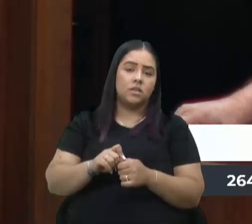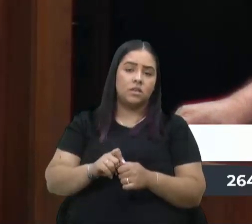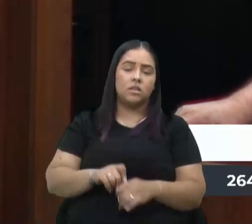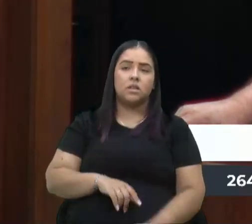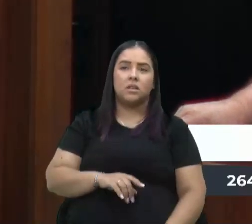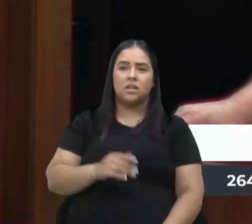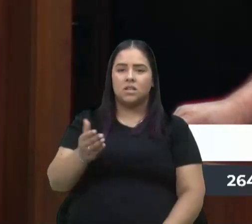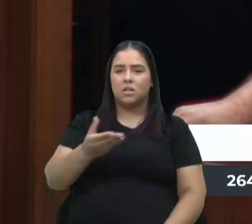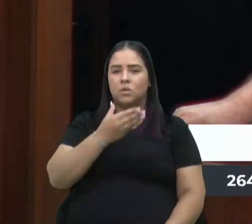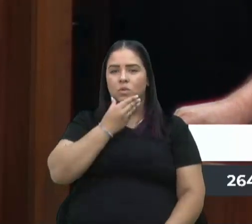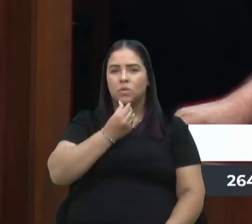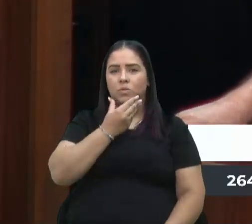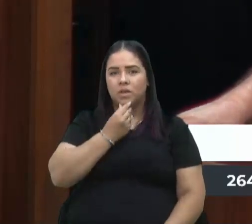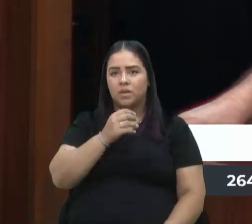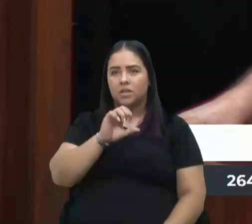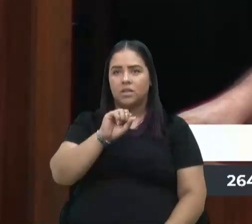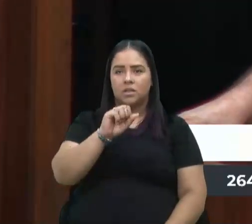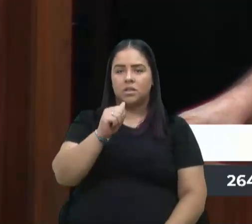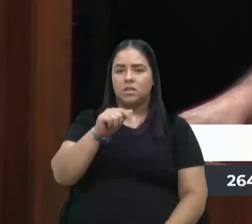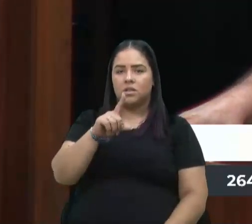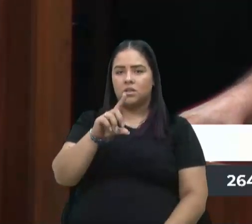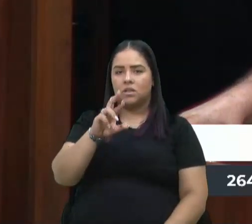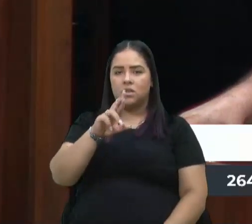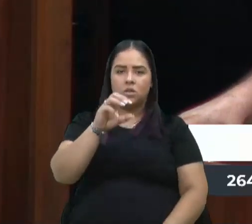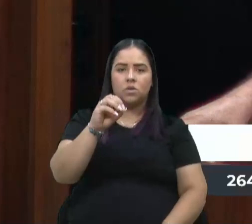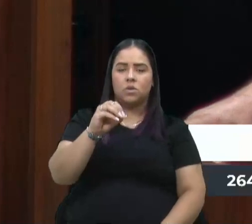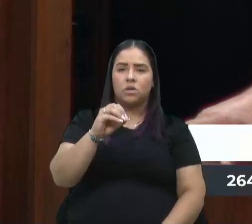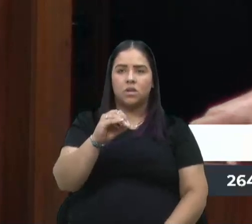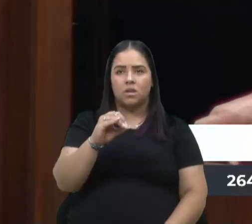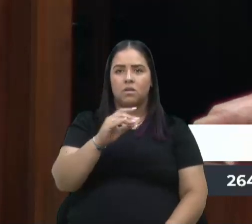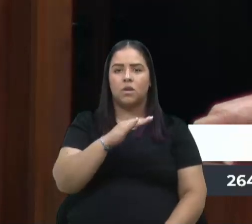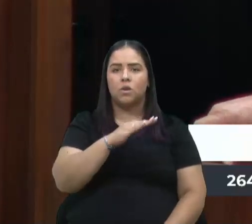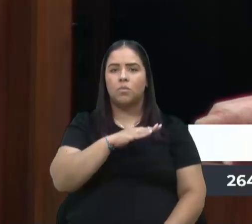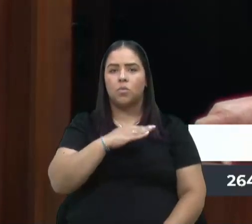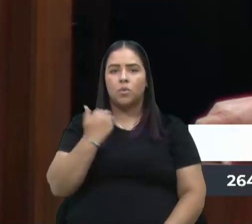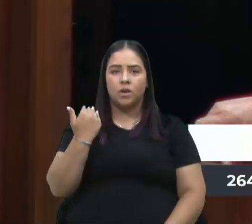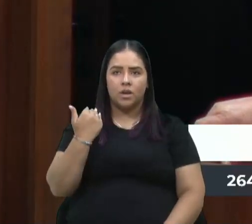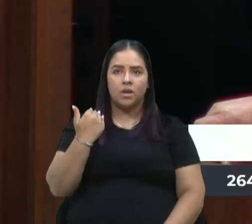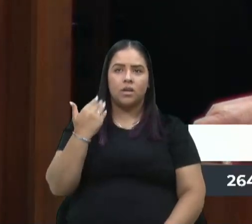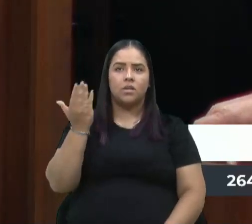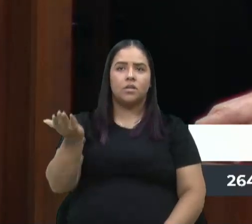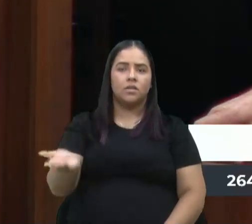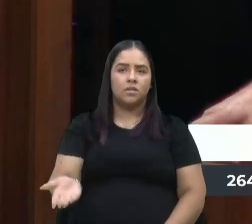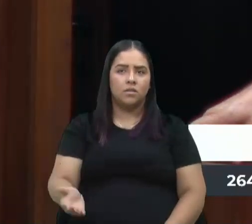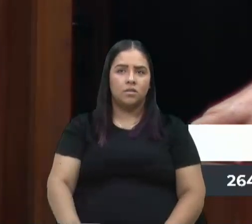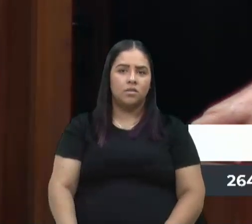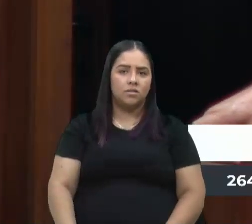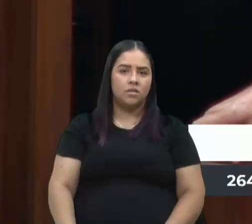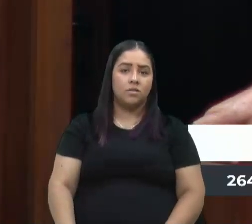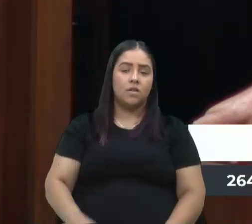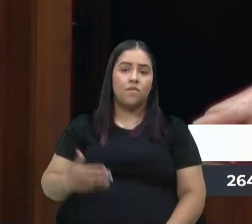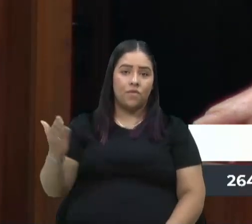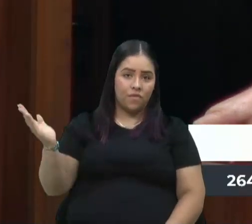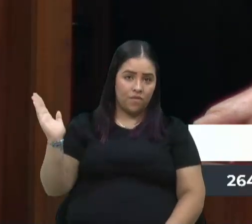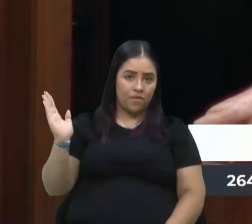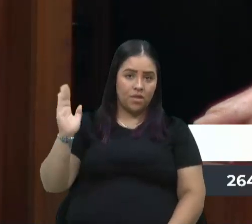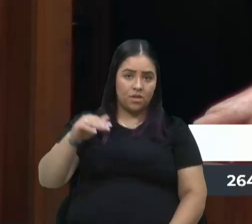aí, o Sandro, que morreu lá O rapaz veio para trabalhar em Caxias,